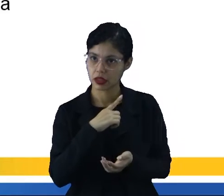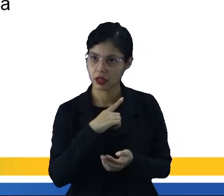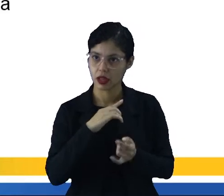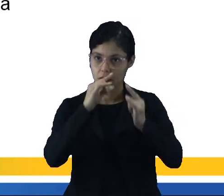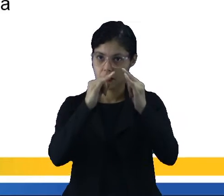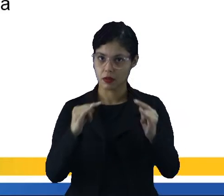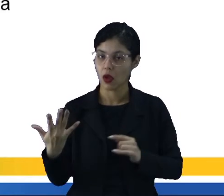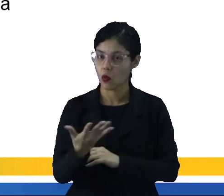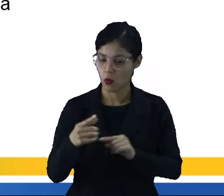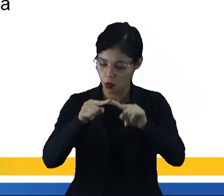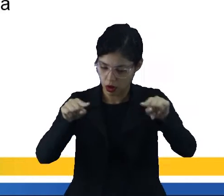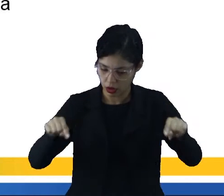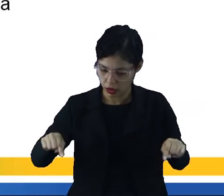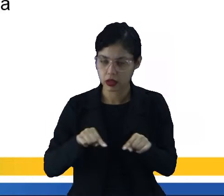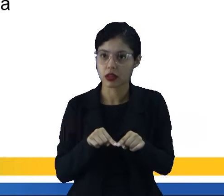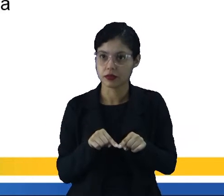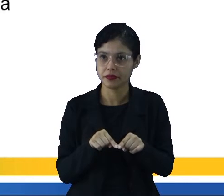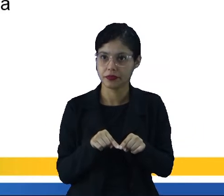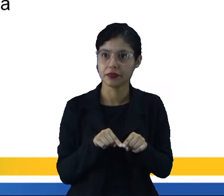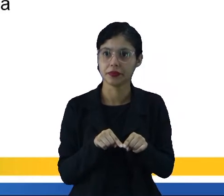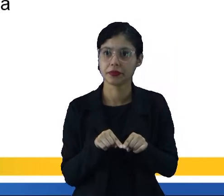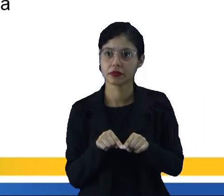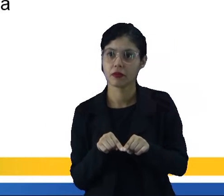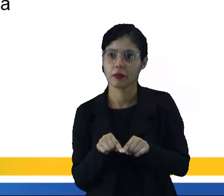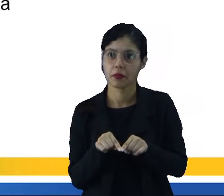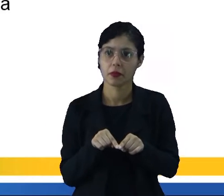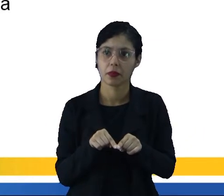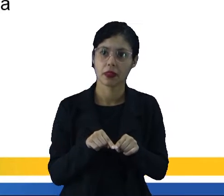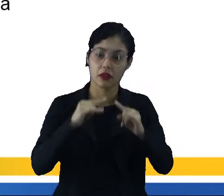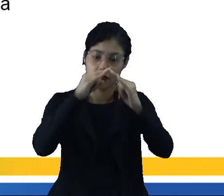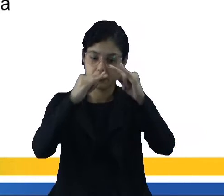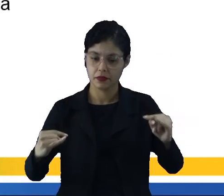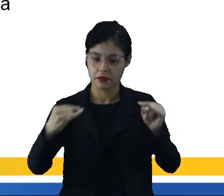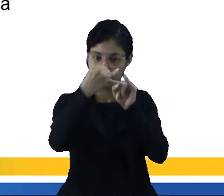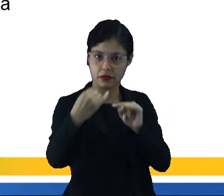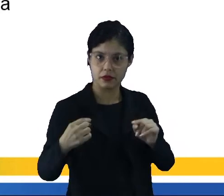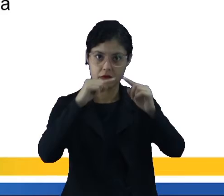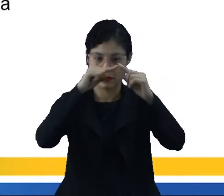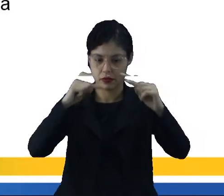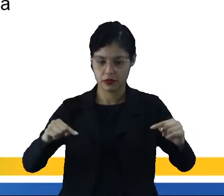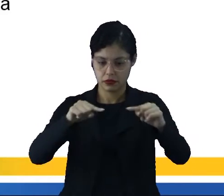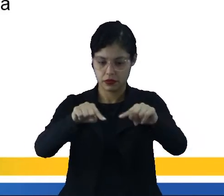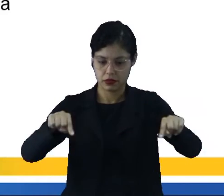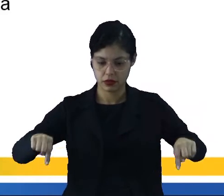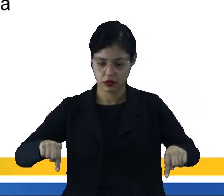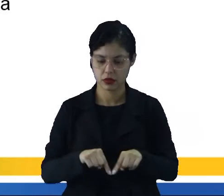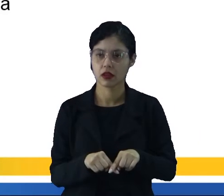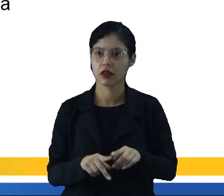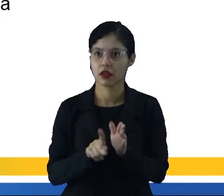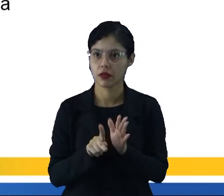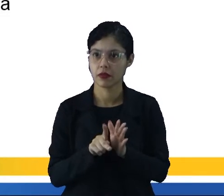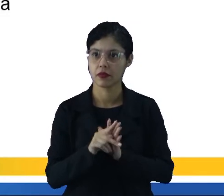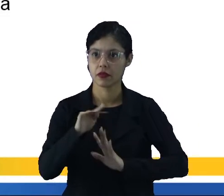de base quadrada as barracas são pirâmide de base quadrada com as arestas laterais congruentes parece